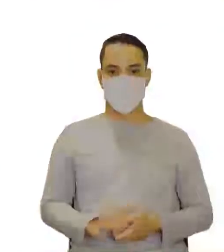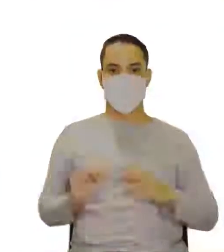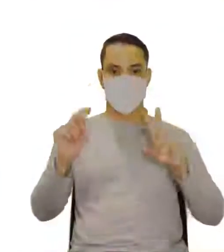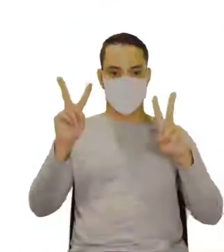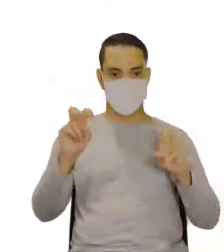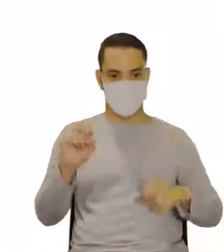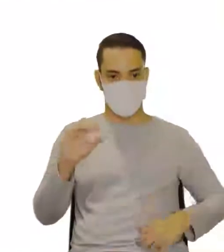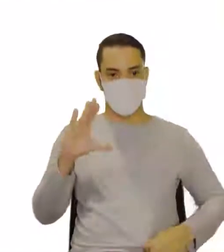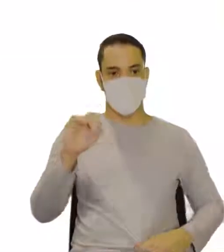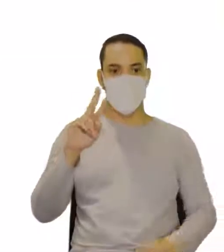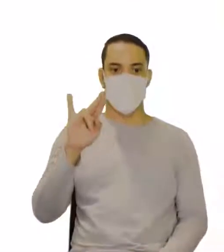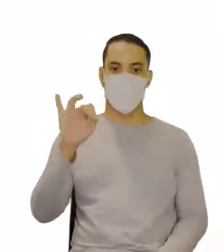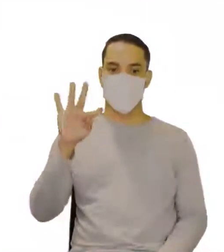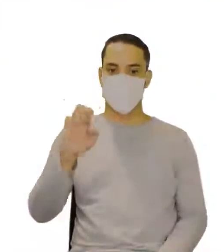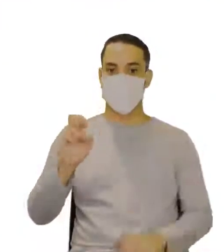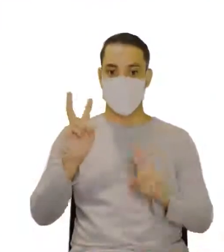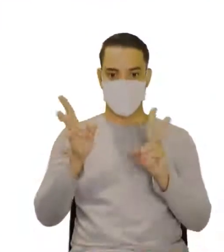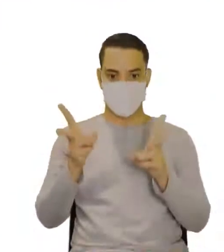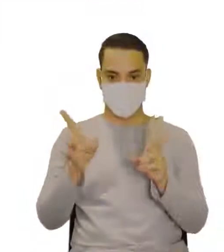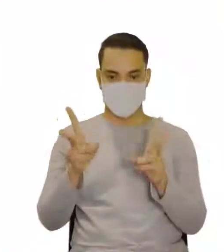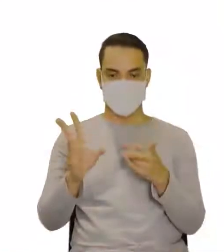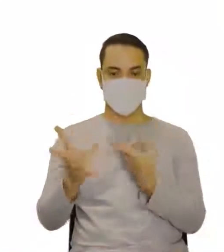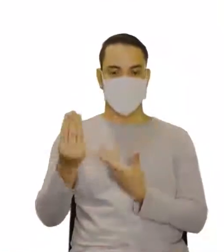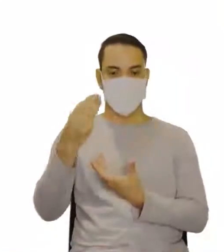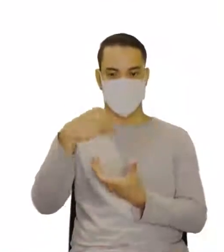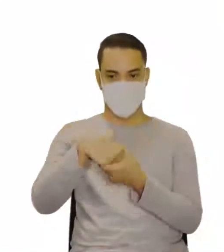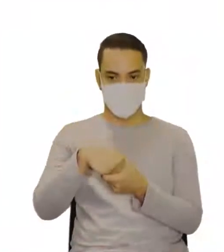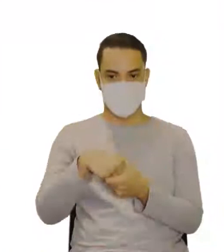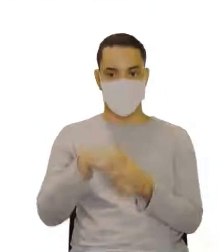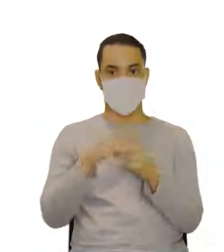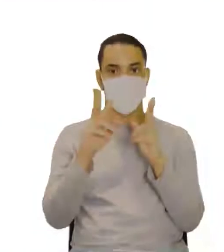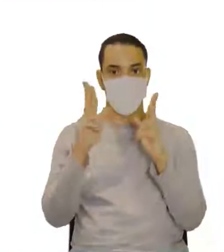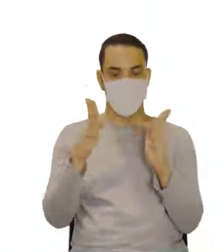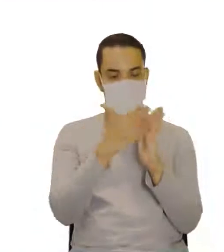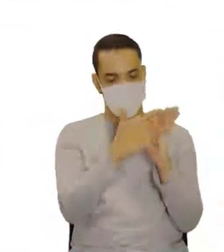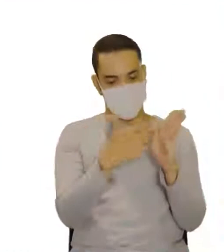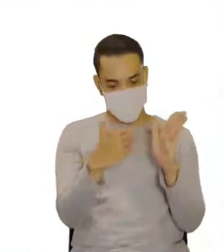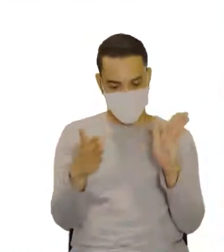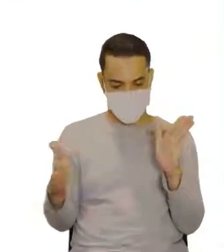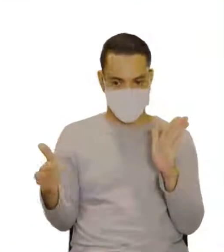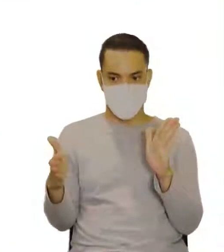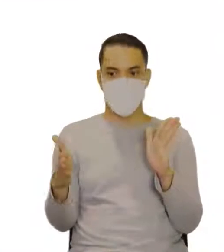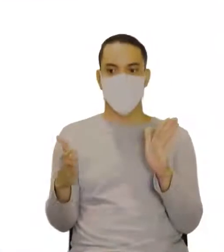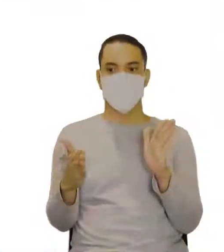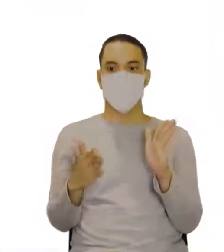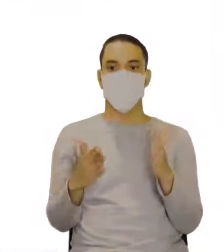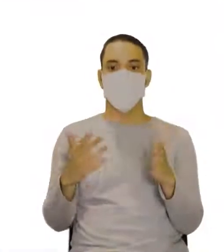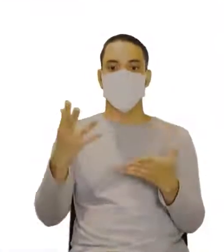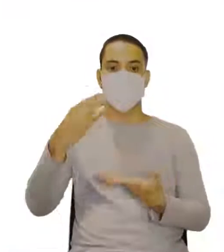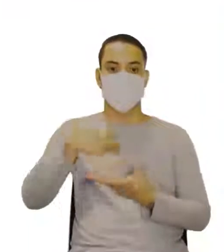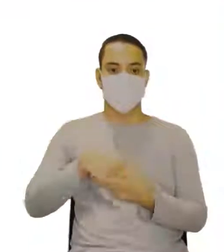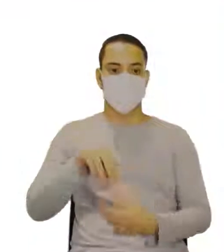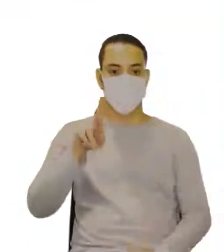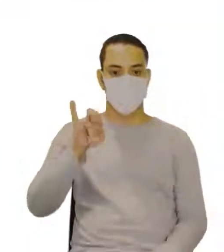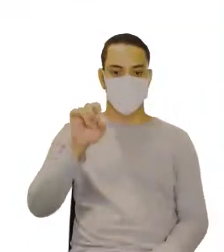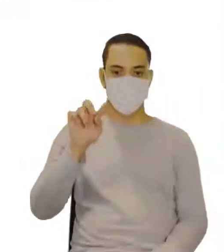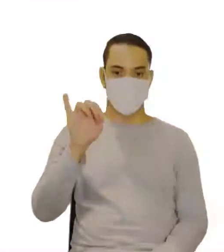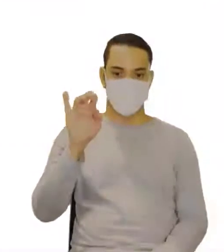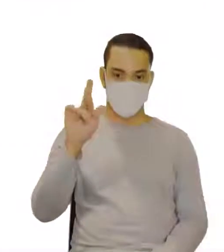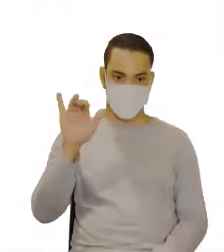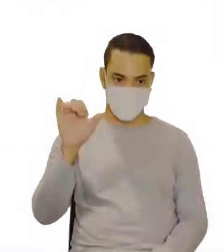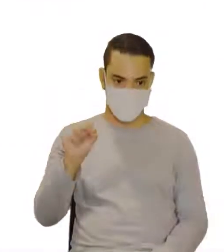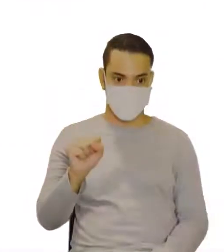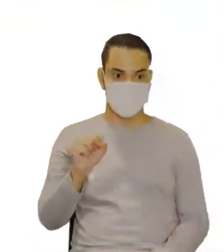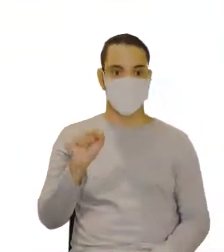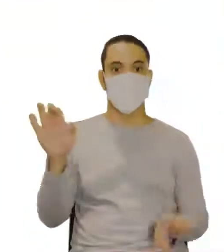relação à corrente é a mesma coisa. Em série, a corrente é igual, ok? Lá nos resistores é igual. Nos